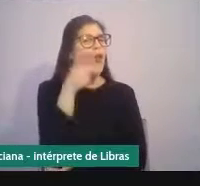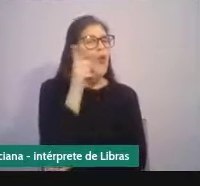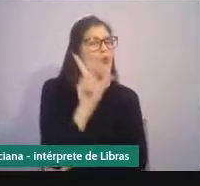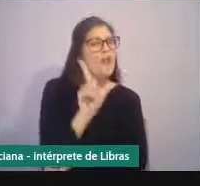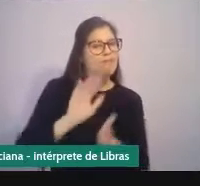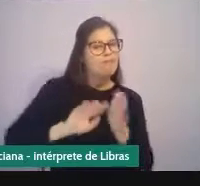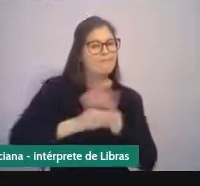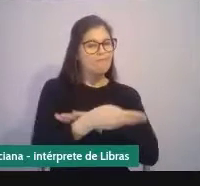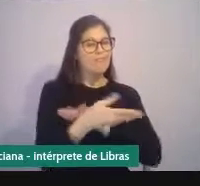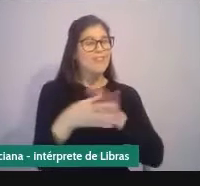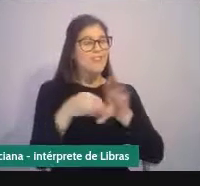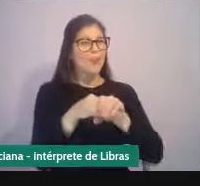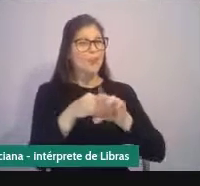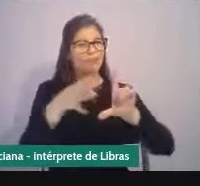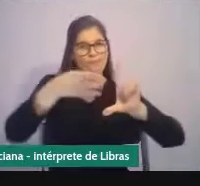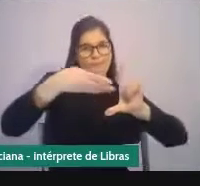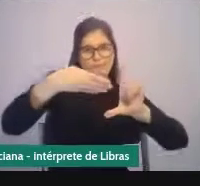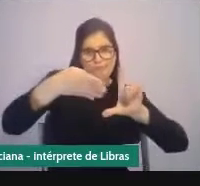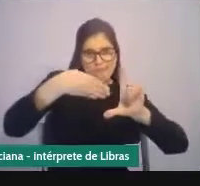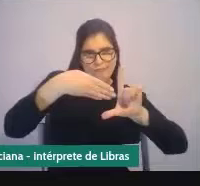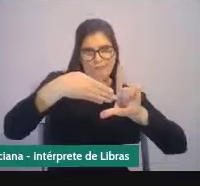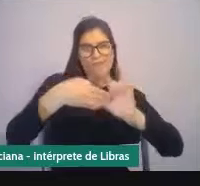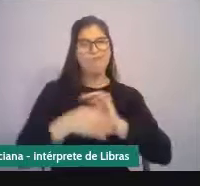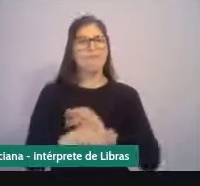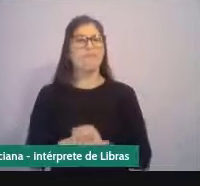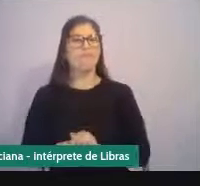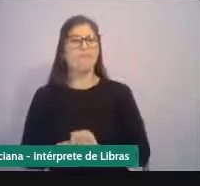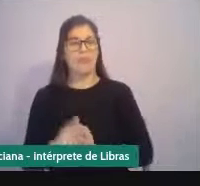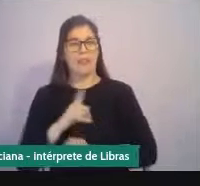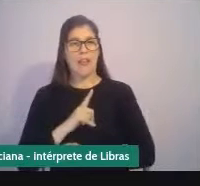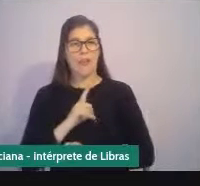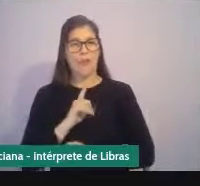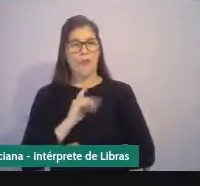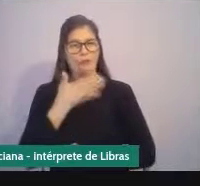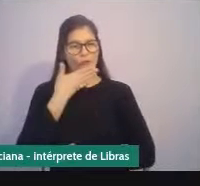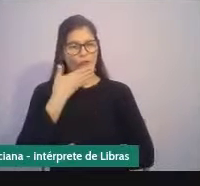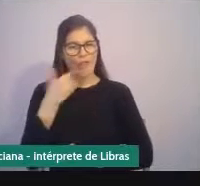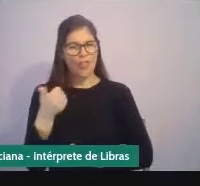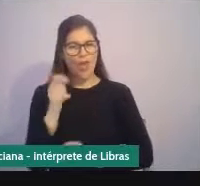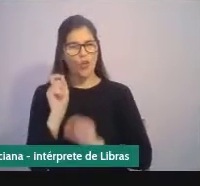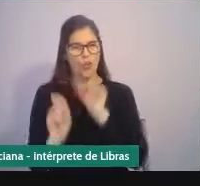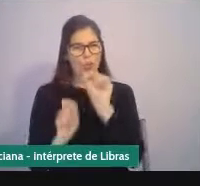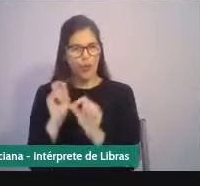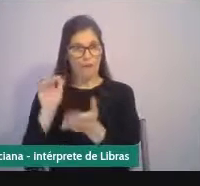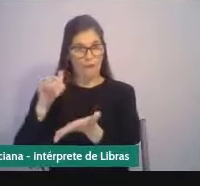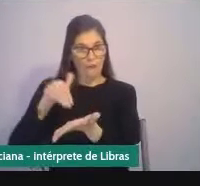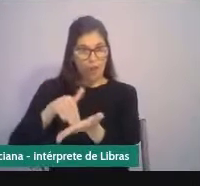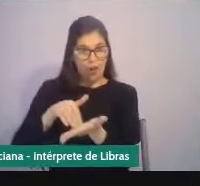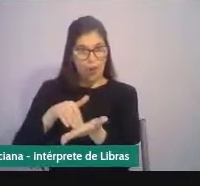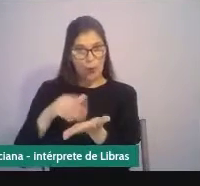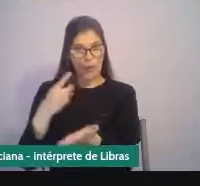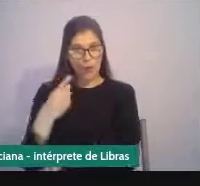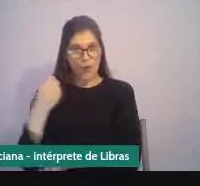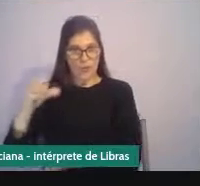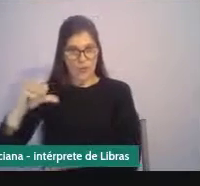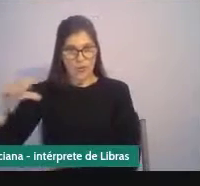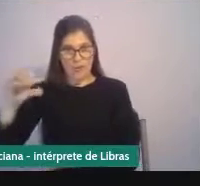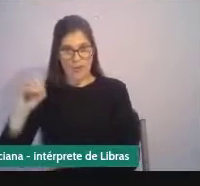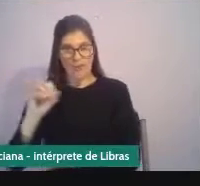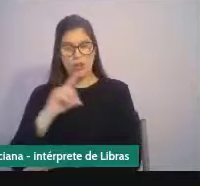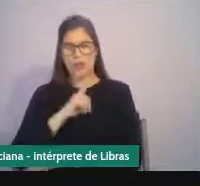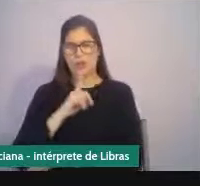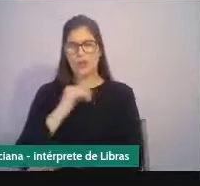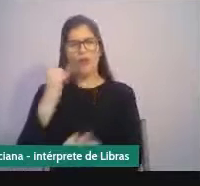ambientes. Uma vantagem é que, desde o final dos anos 90, o Postman já colocava que a internet, às vezes, pode trazer